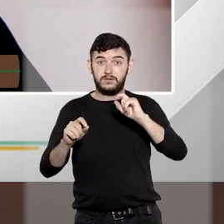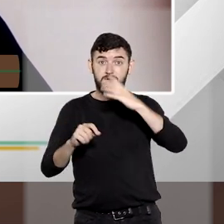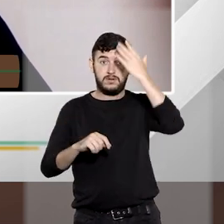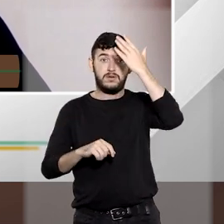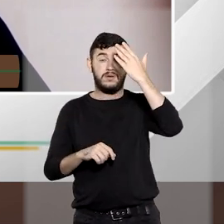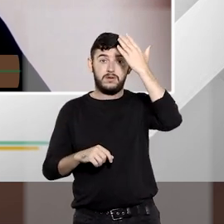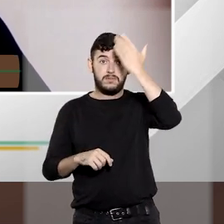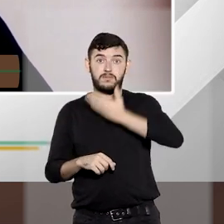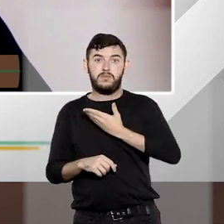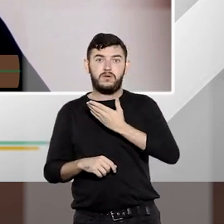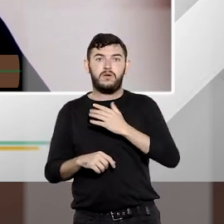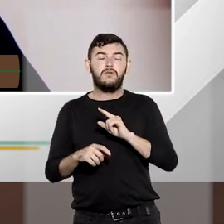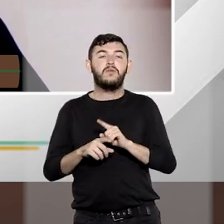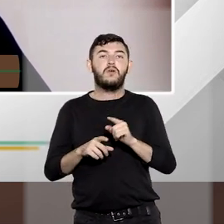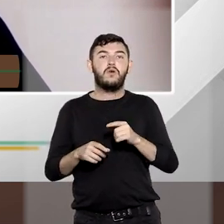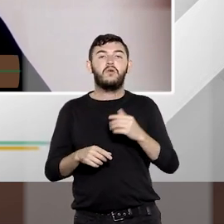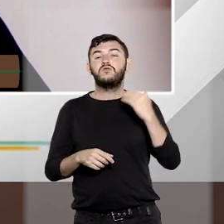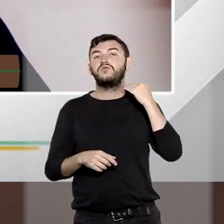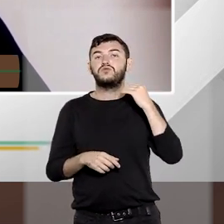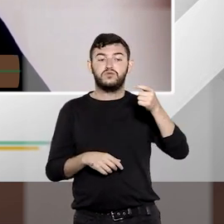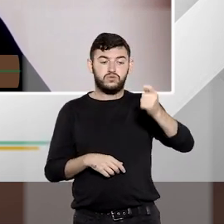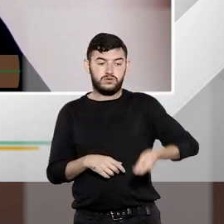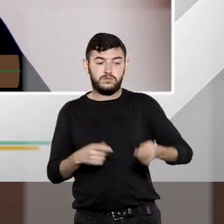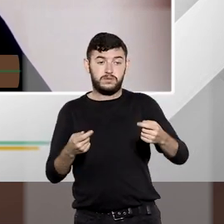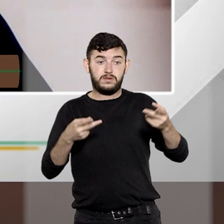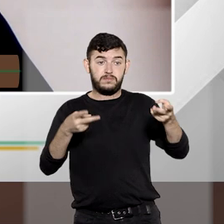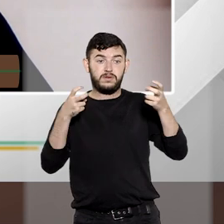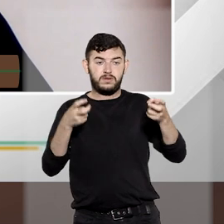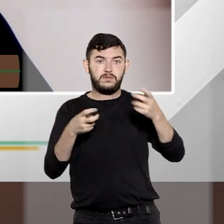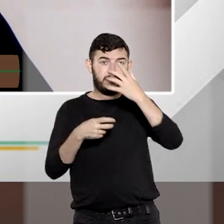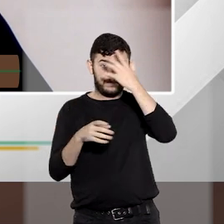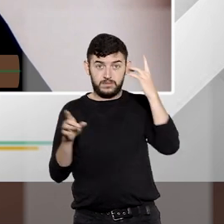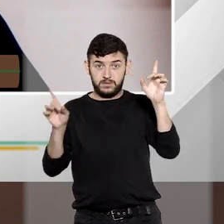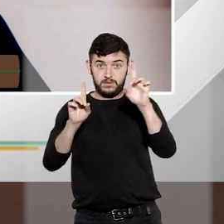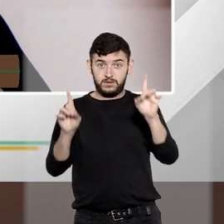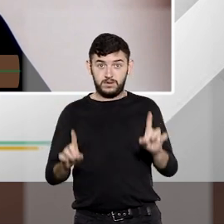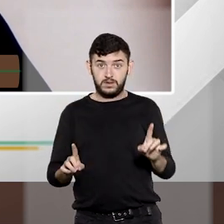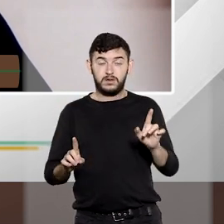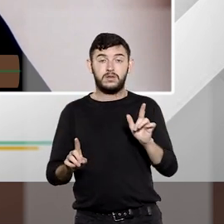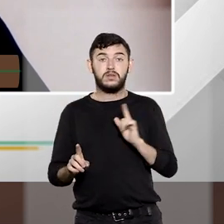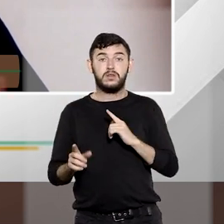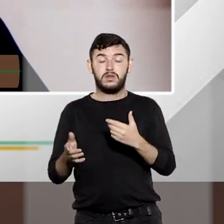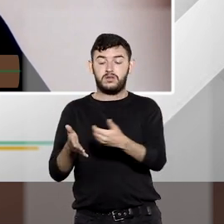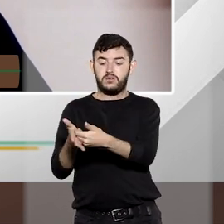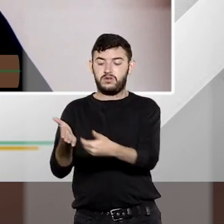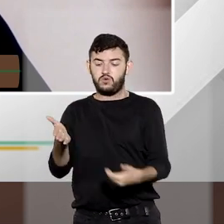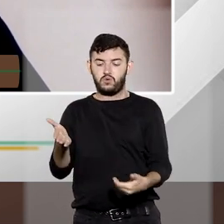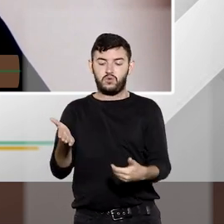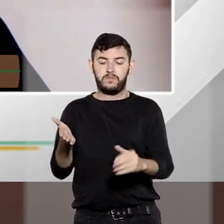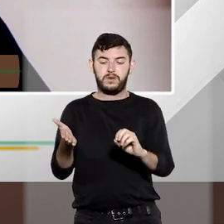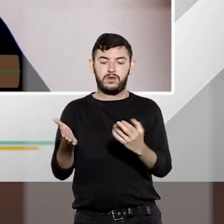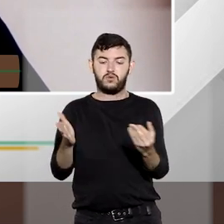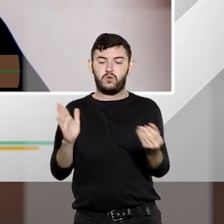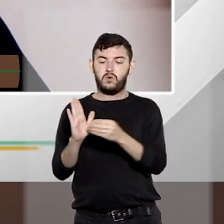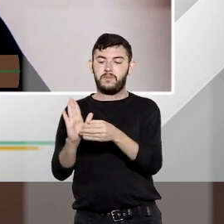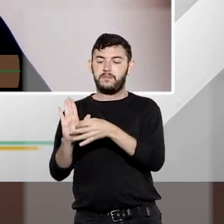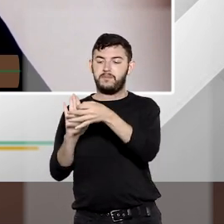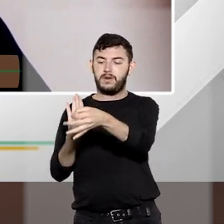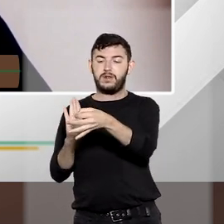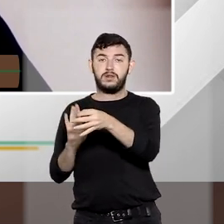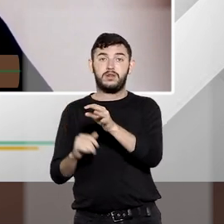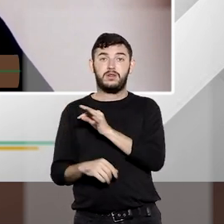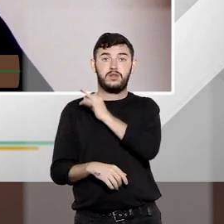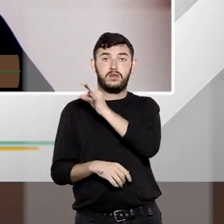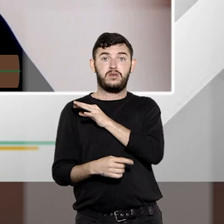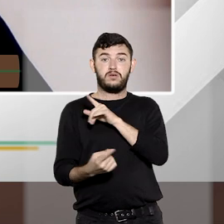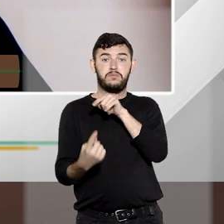jurisdicionado ele tenha, se trata de uma pessoa com deficiência, por meio de laudos, de pareceres, para que então ele